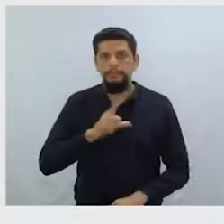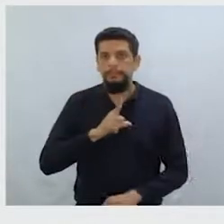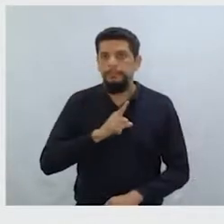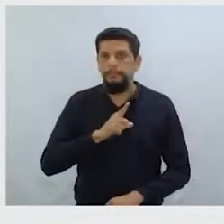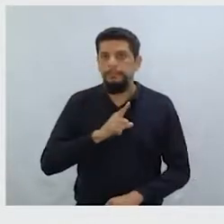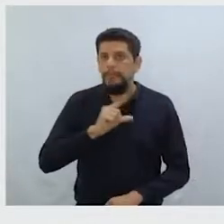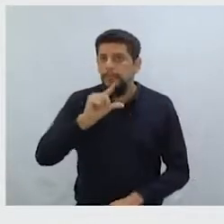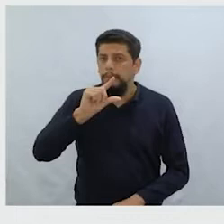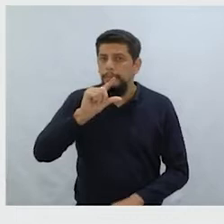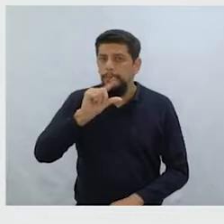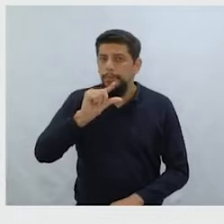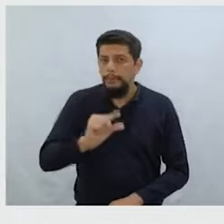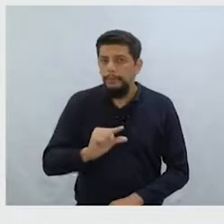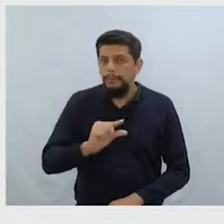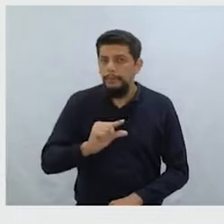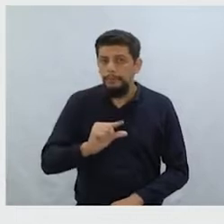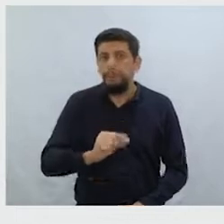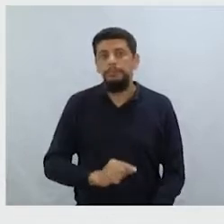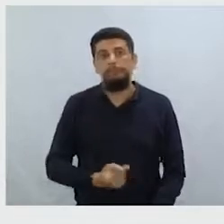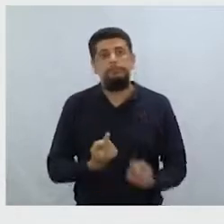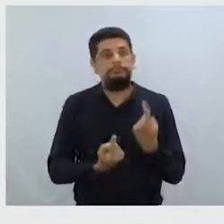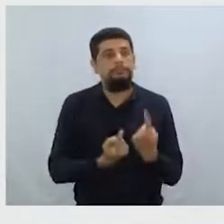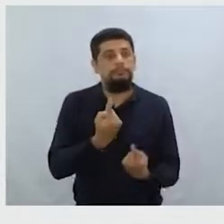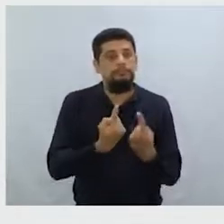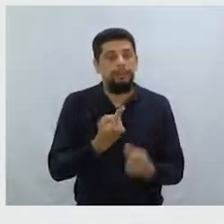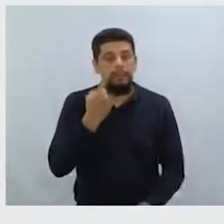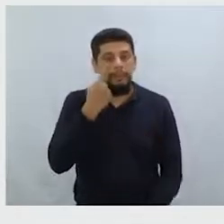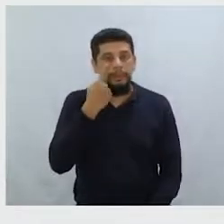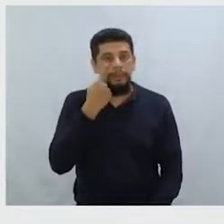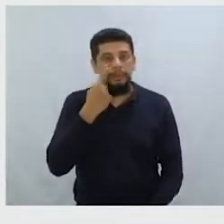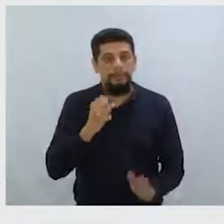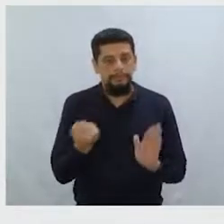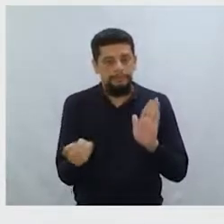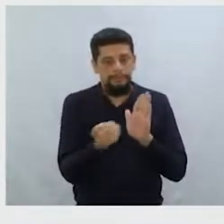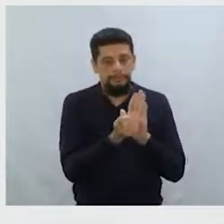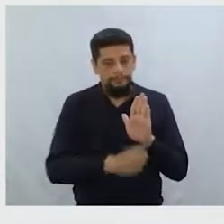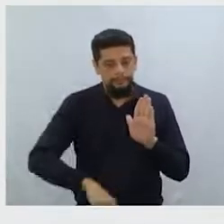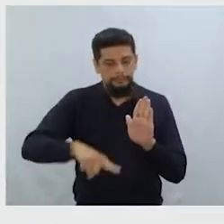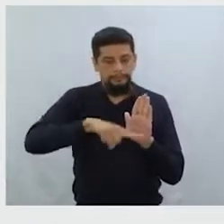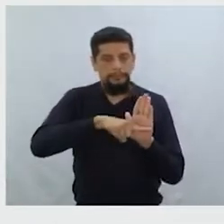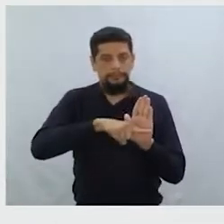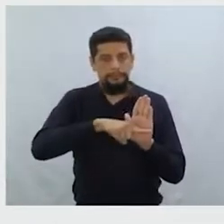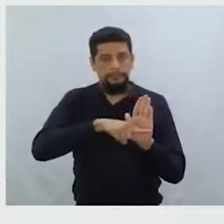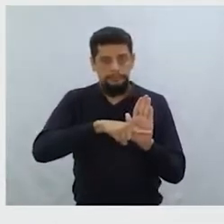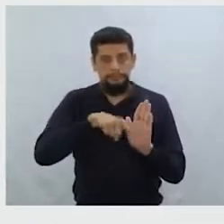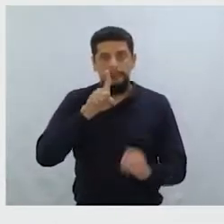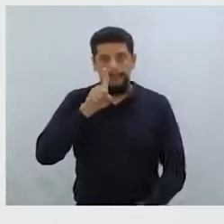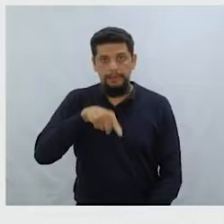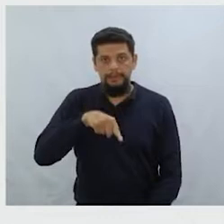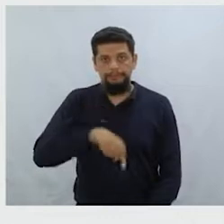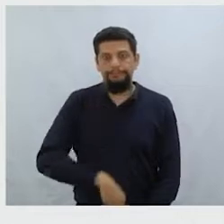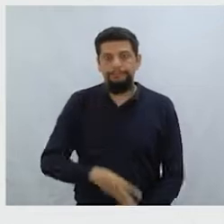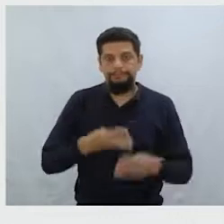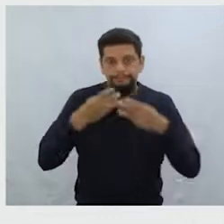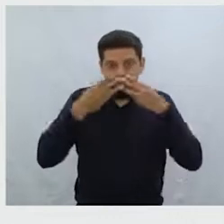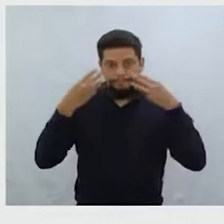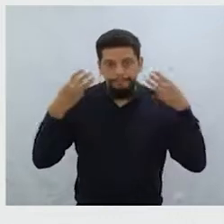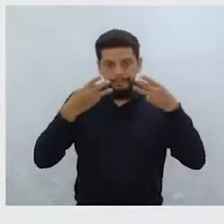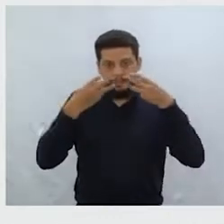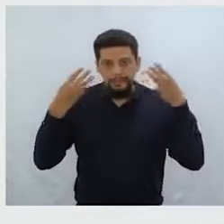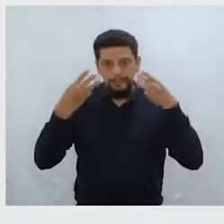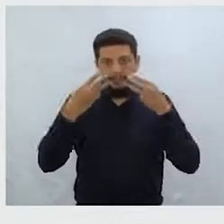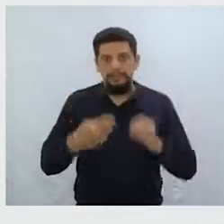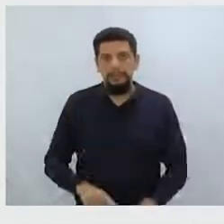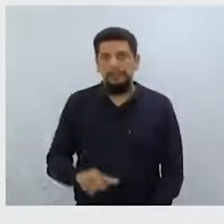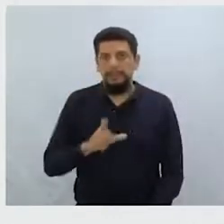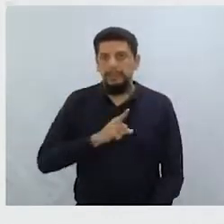animal apareceu menos vezes? Olha o sinal de menos lá. Foi o gato.